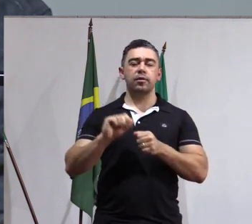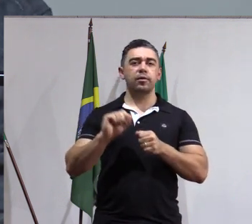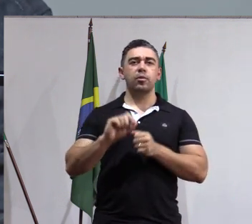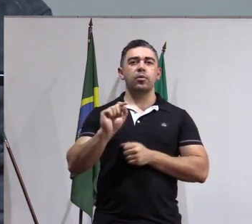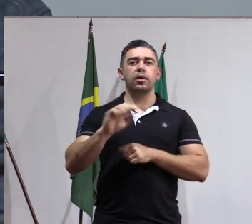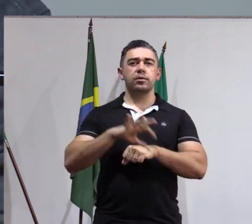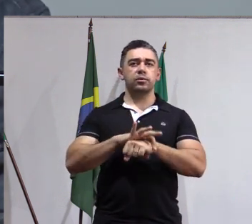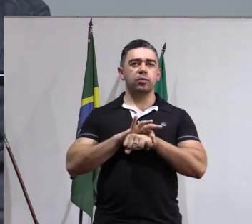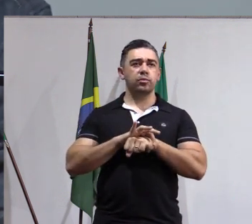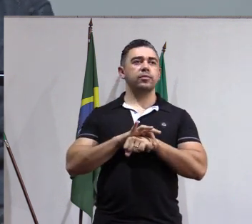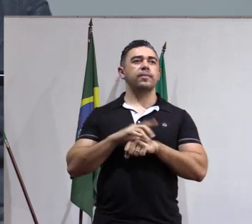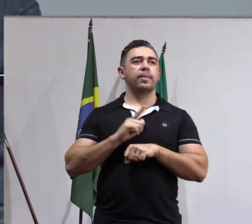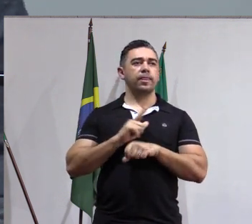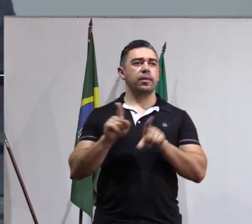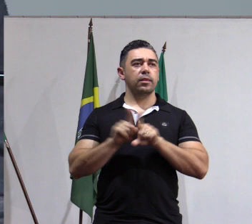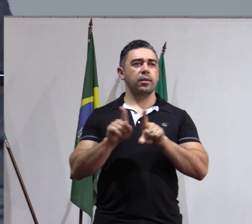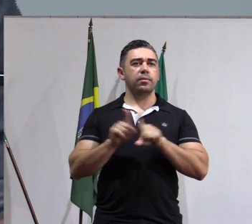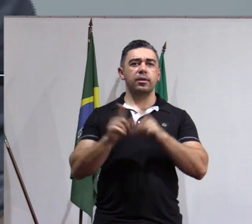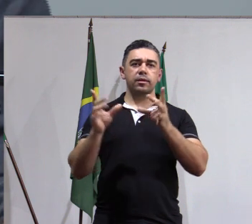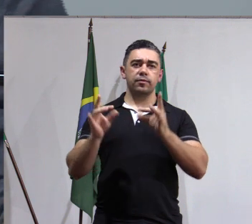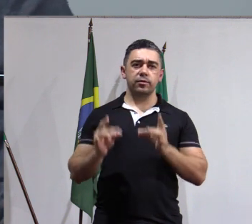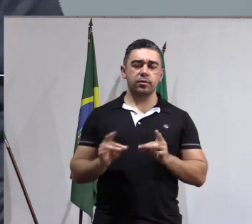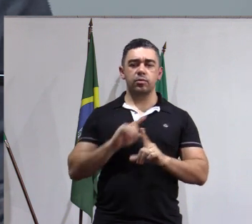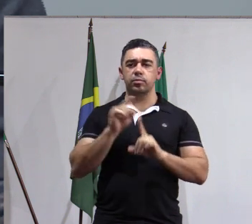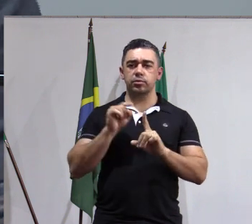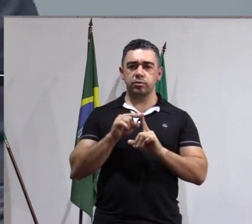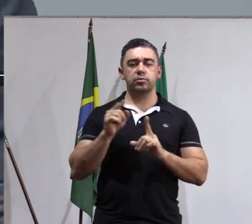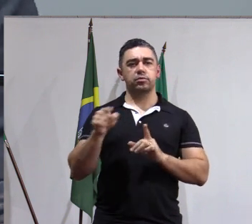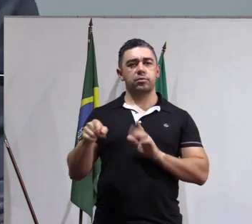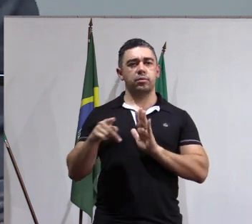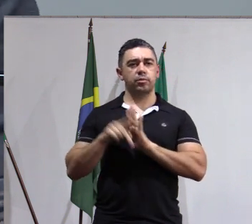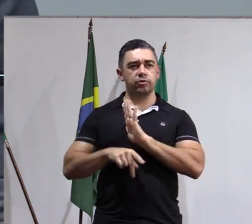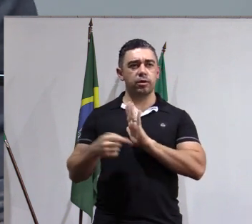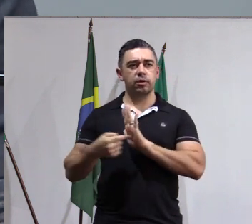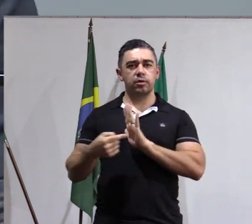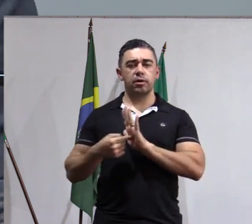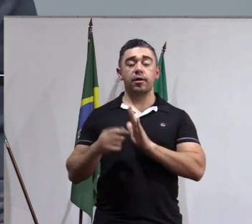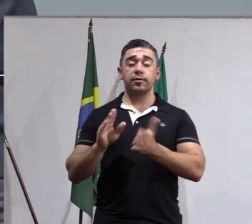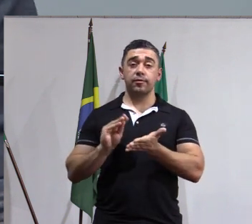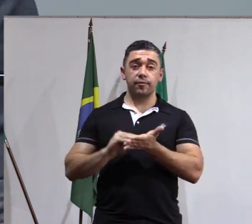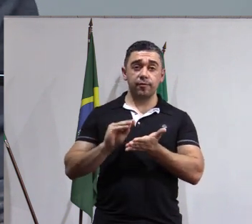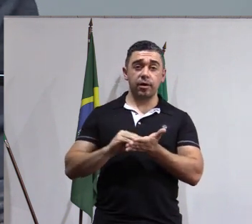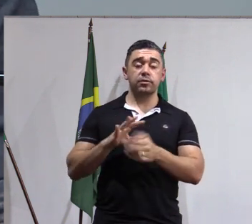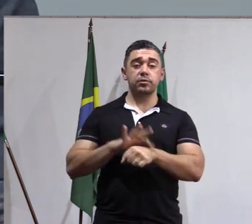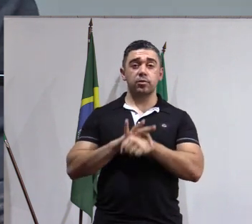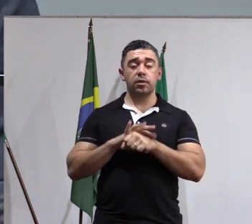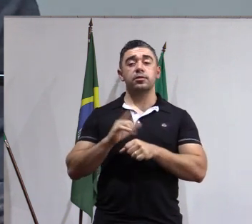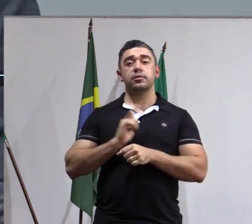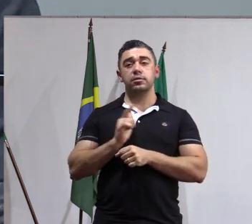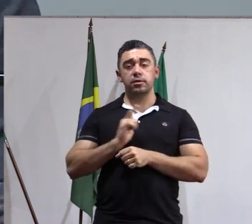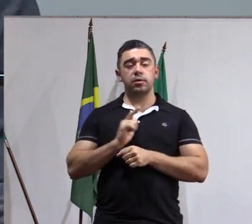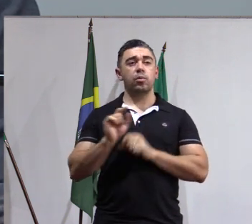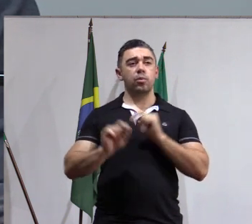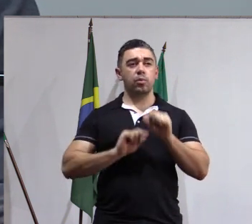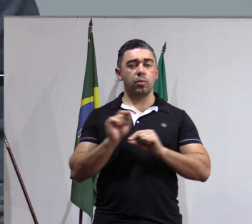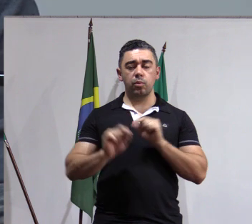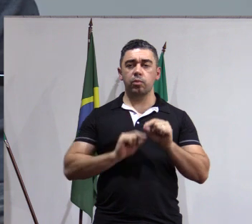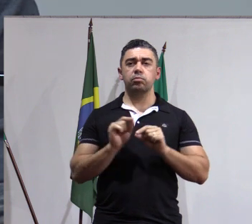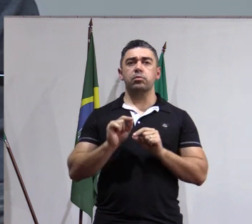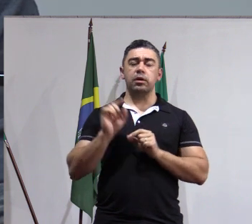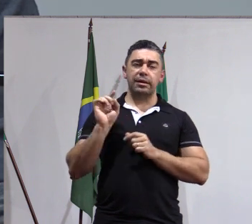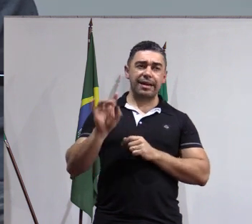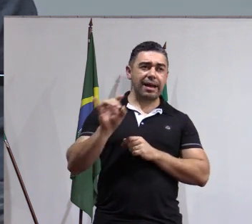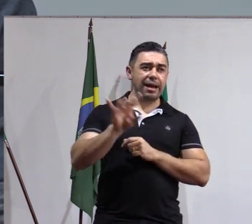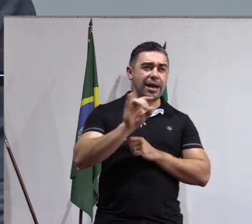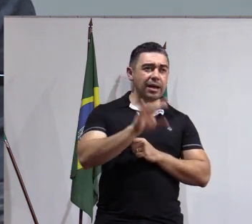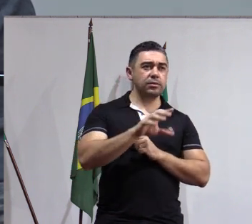financiamento e a definição de objetivos da mesma. Esta insegurança deve atingir de forma seletiva cada um dos